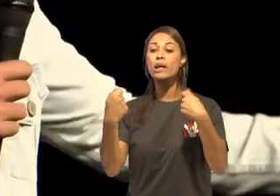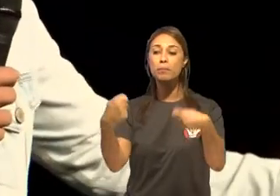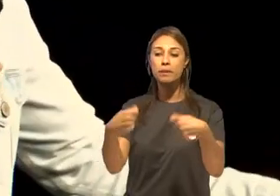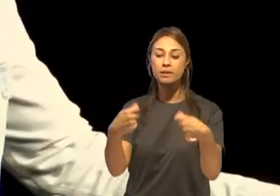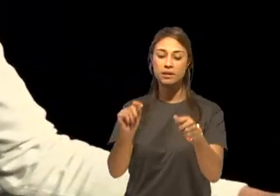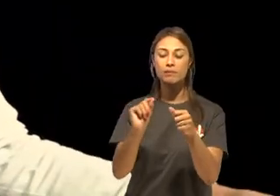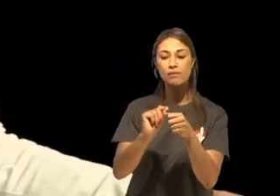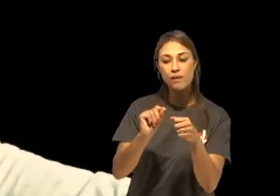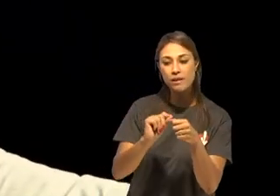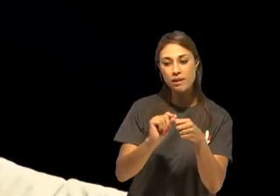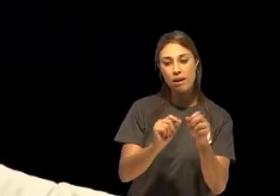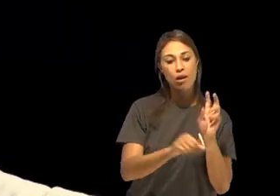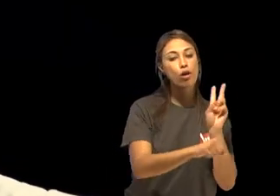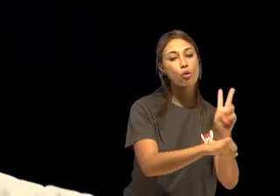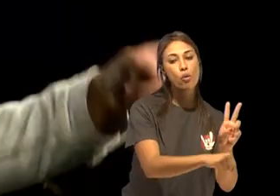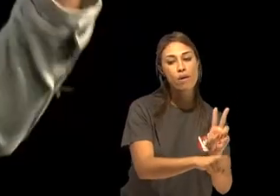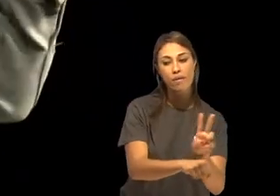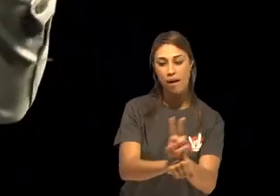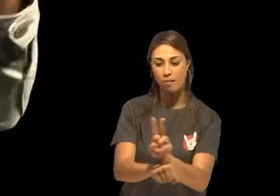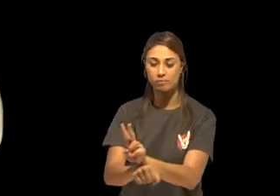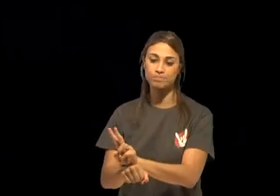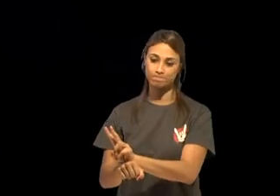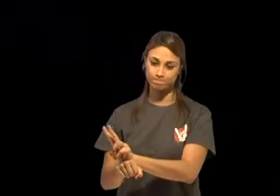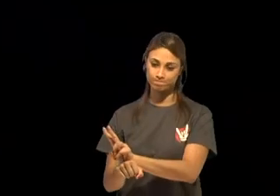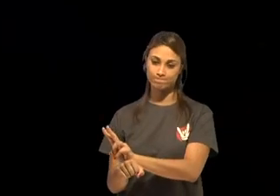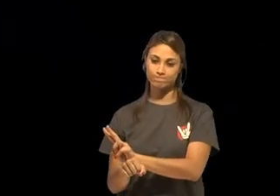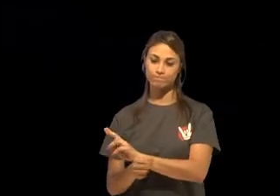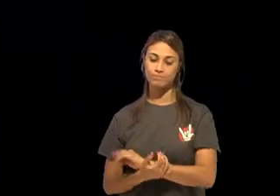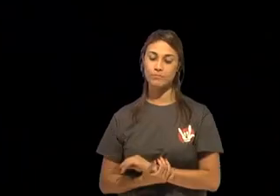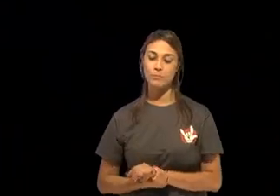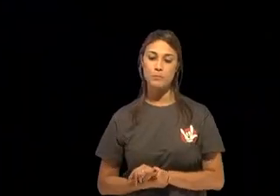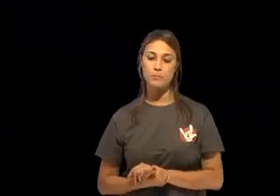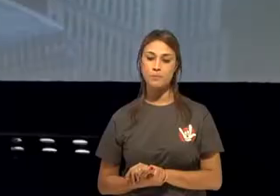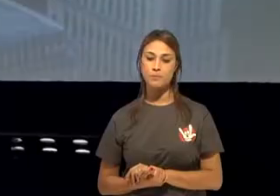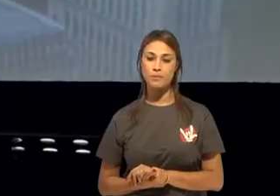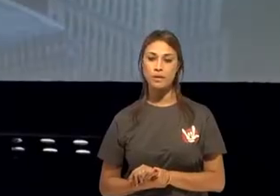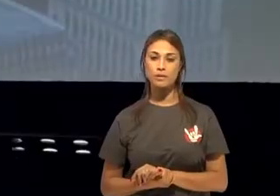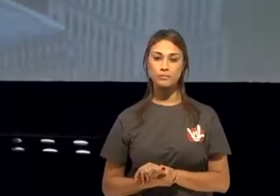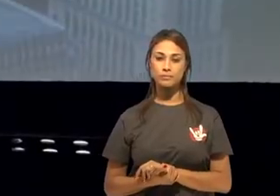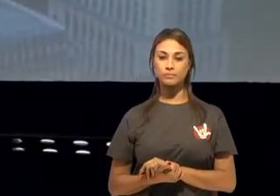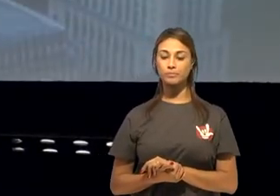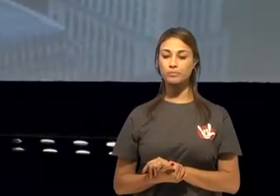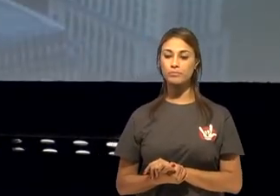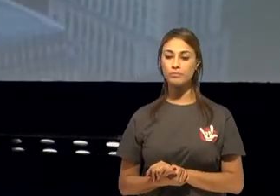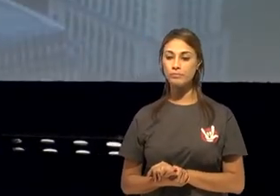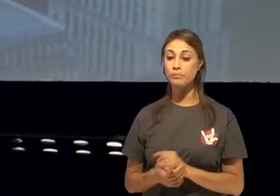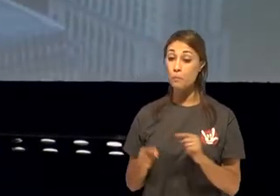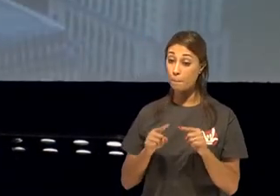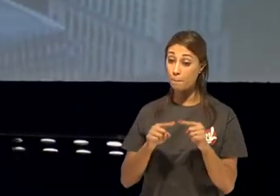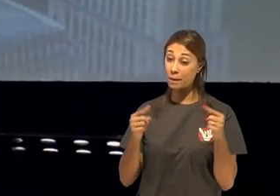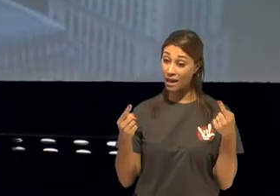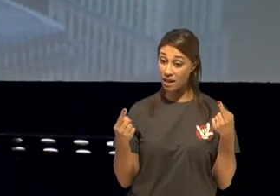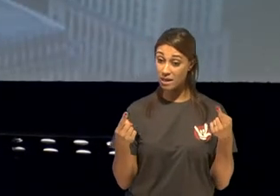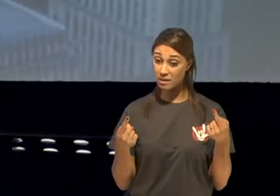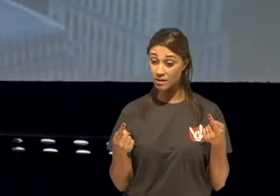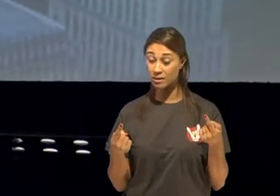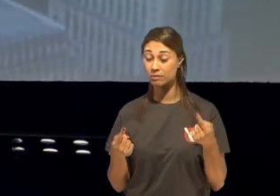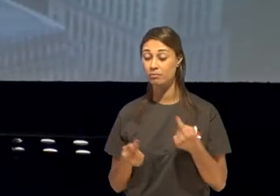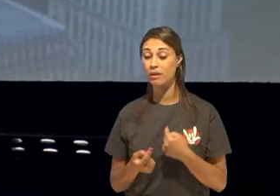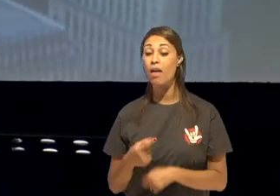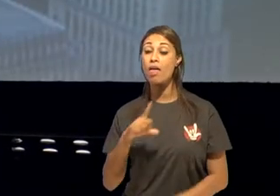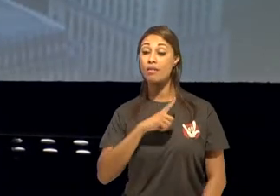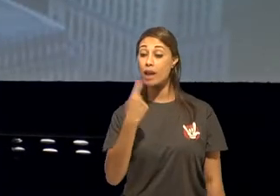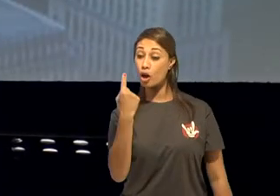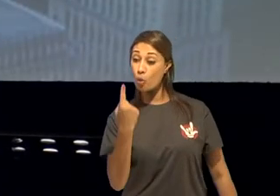que cuidar. Só que uma das coisas que eu não sabia disso, eu tenho várias histórias para contar